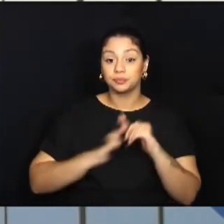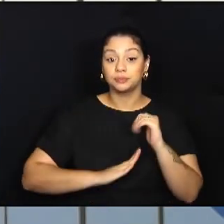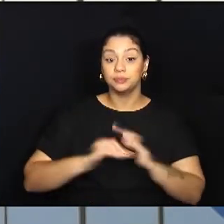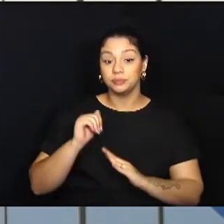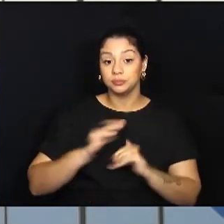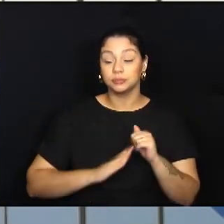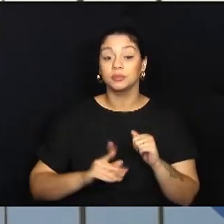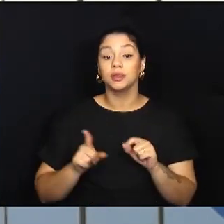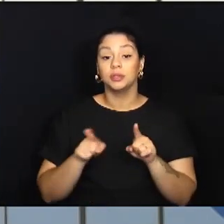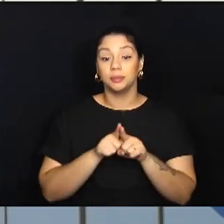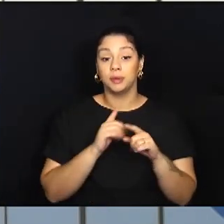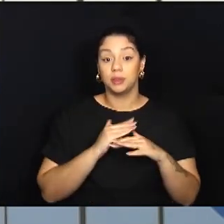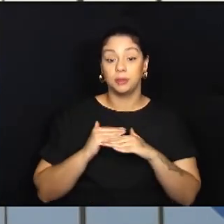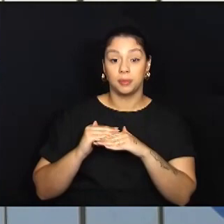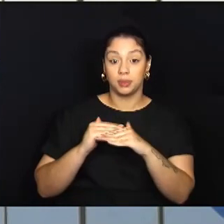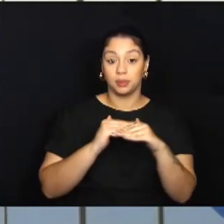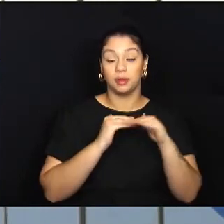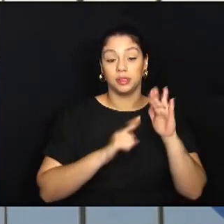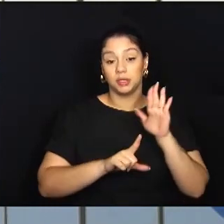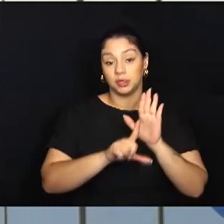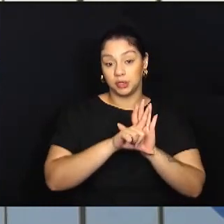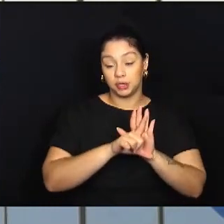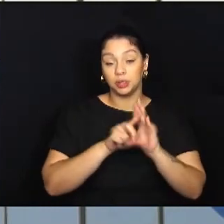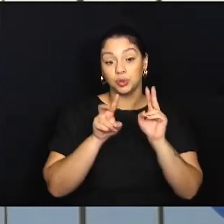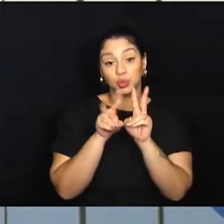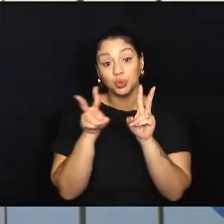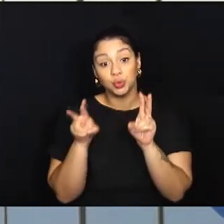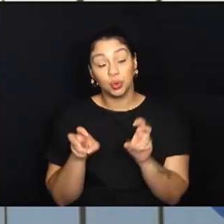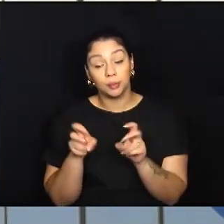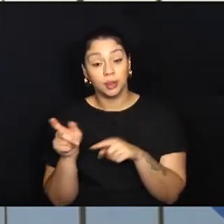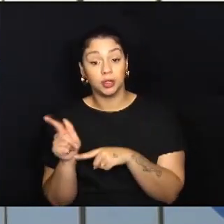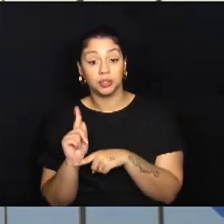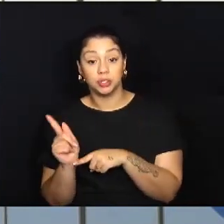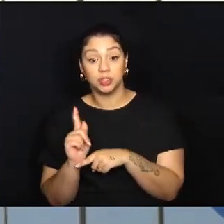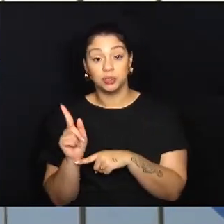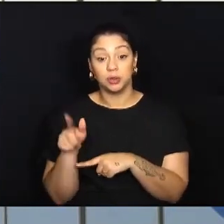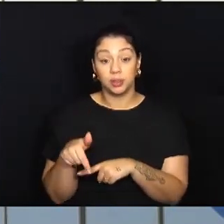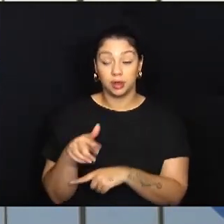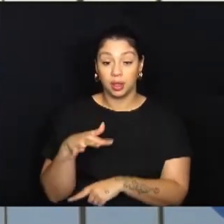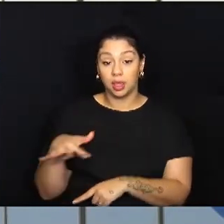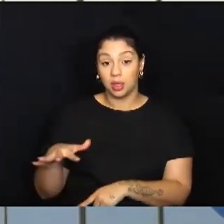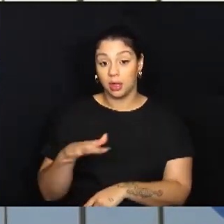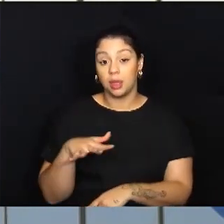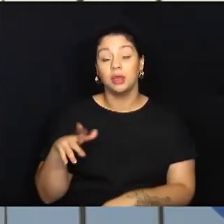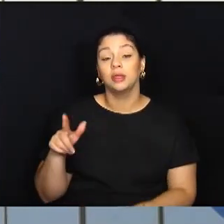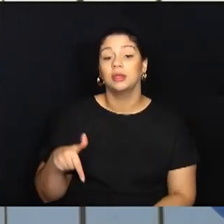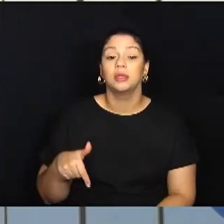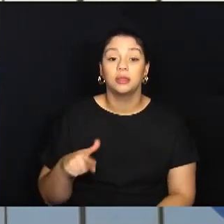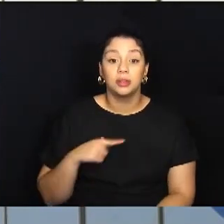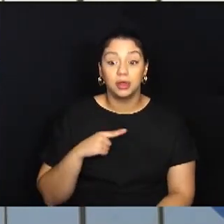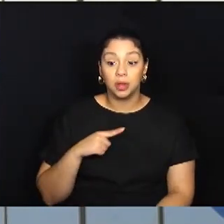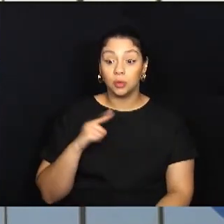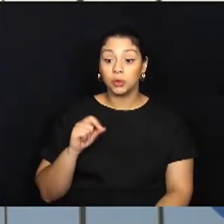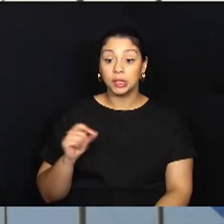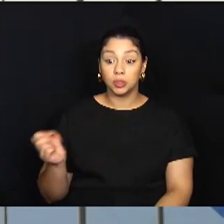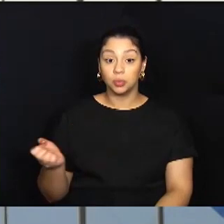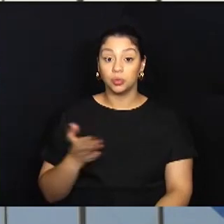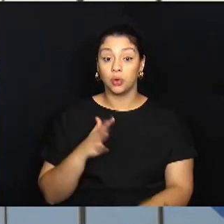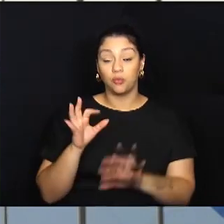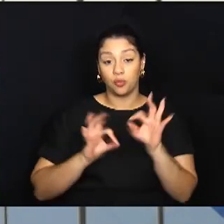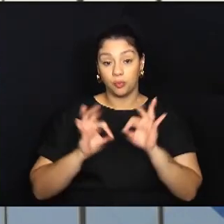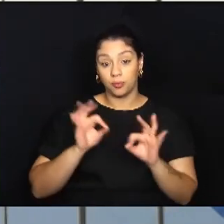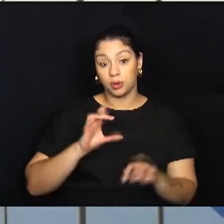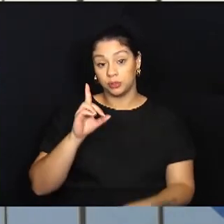e a padronização da legislação referente à gestão do Parque Portugal, que terá aí um novo plano